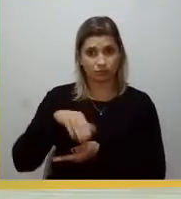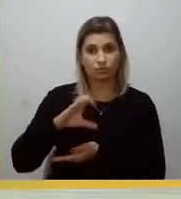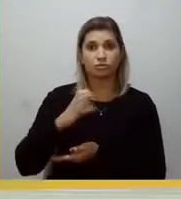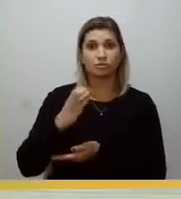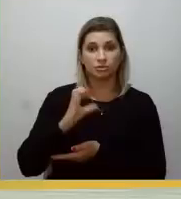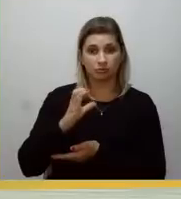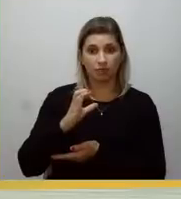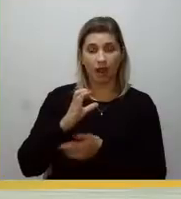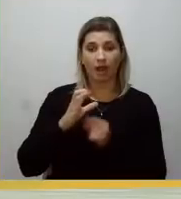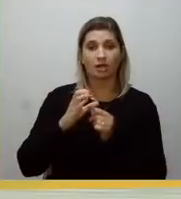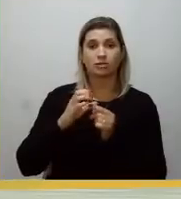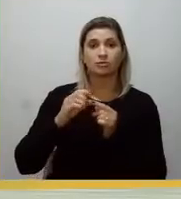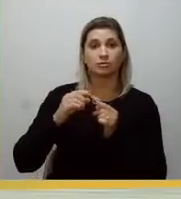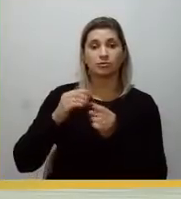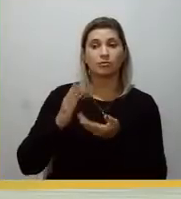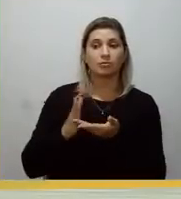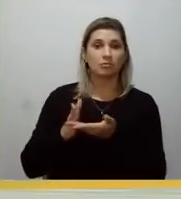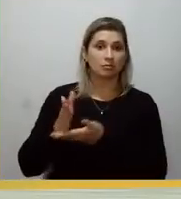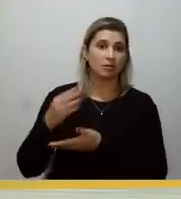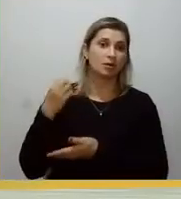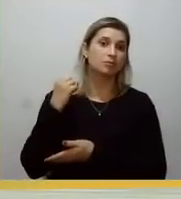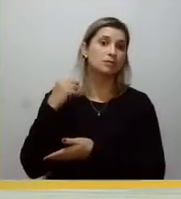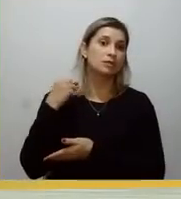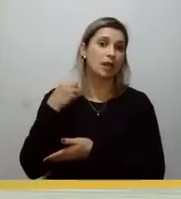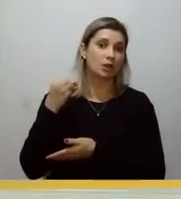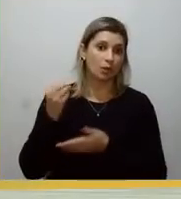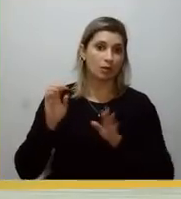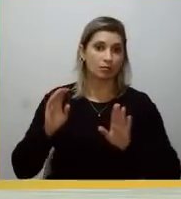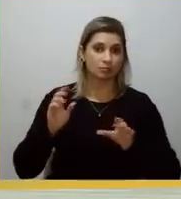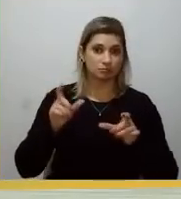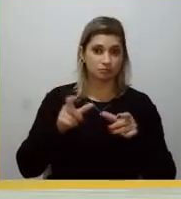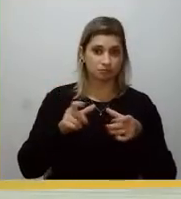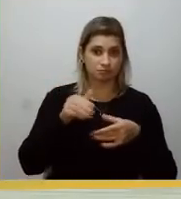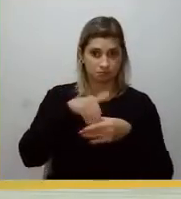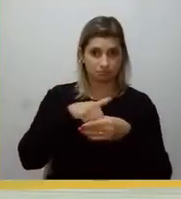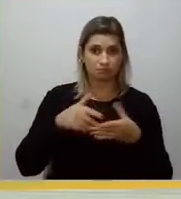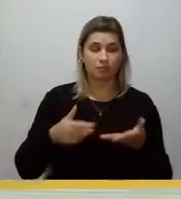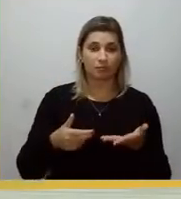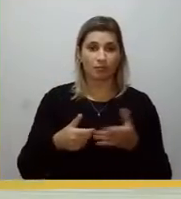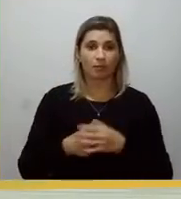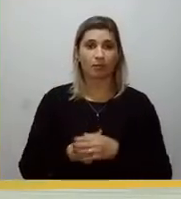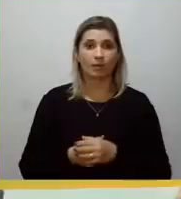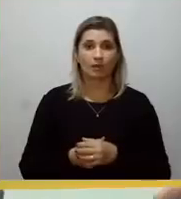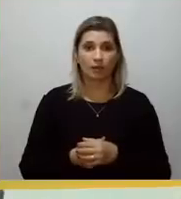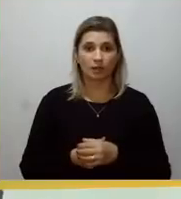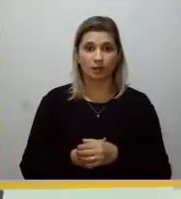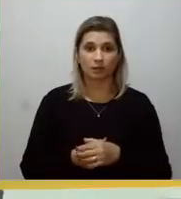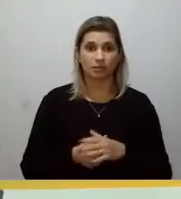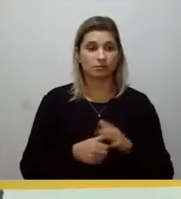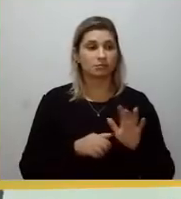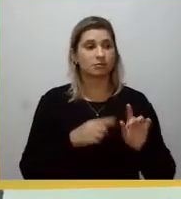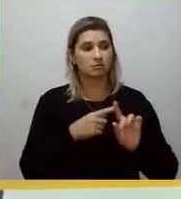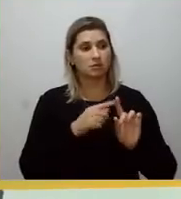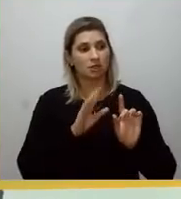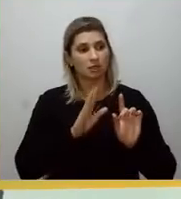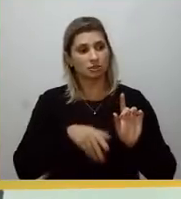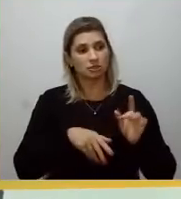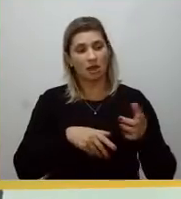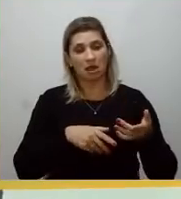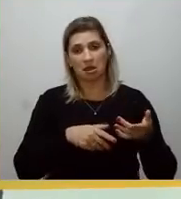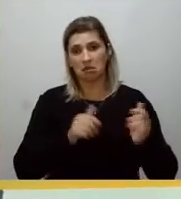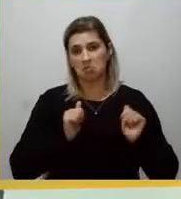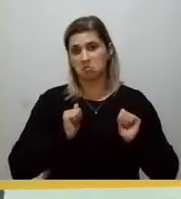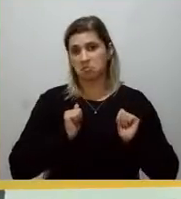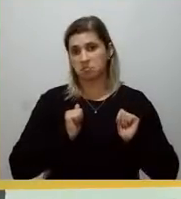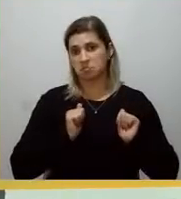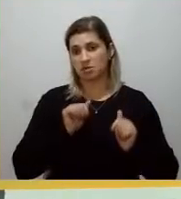de senador. Por que motivo que ela foi encaminhada no final do mandato? Ela já estava inativa. Já estava inativa, não